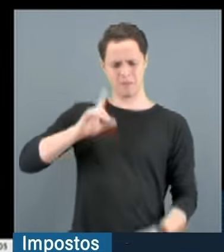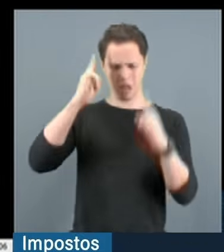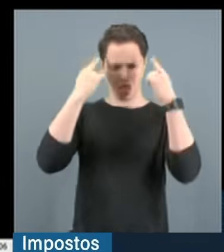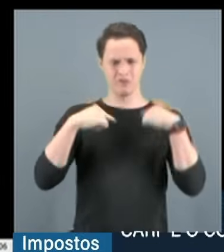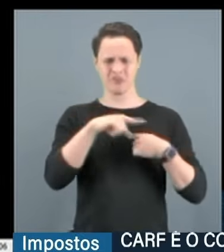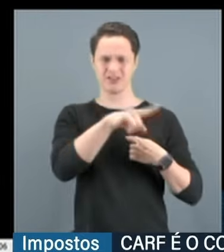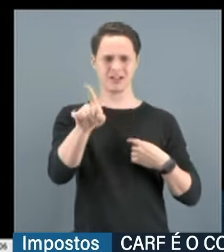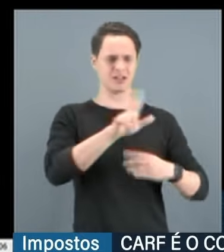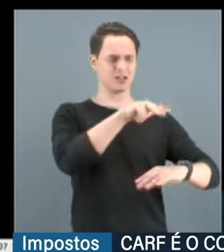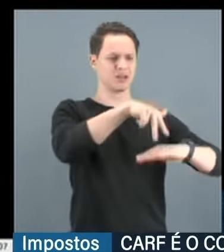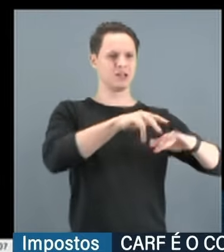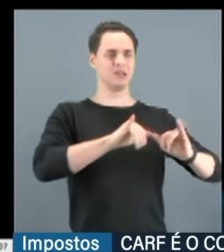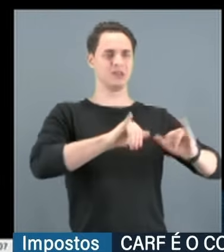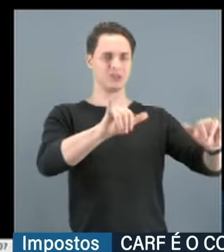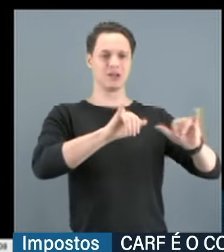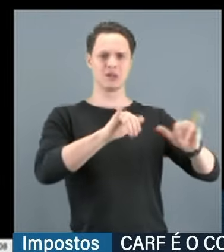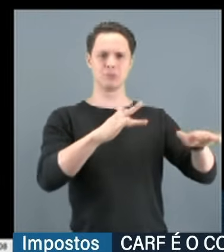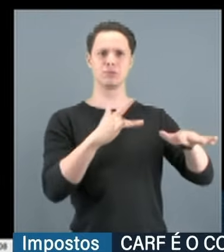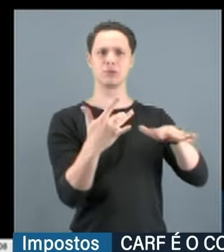sociais.